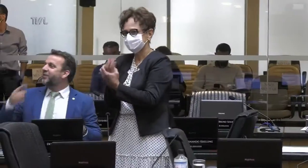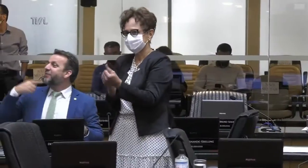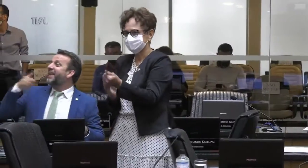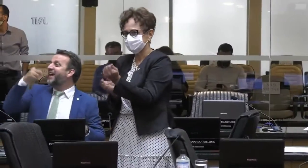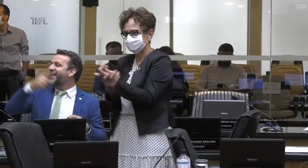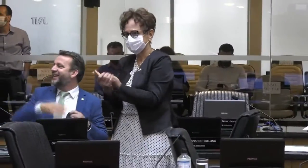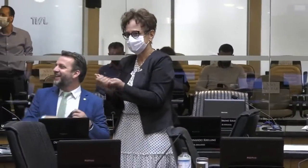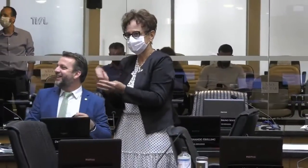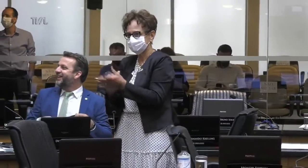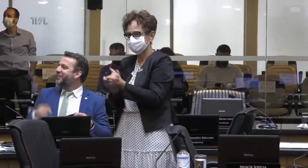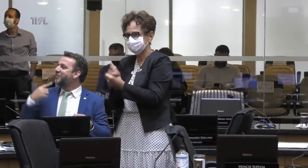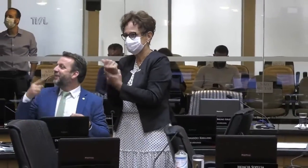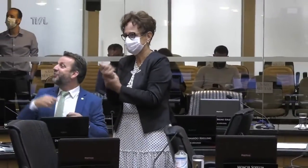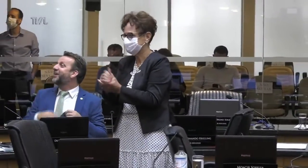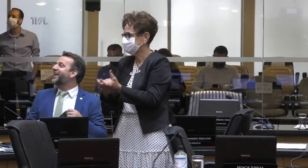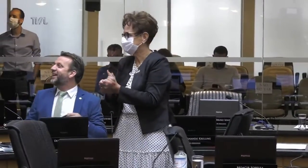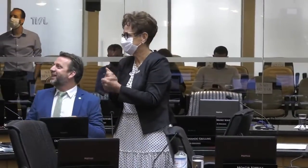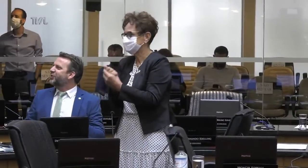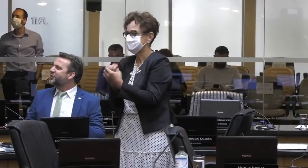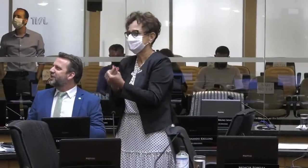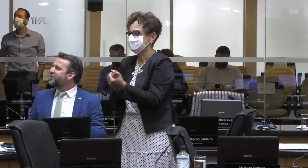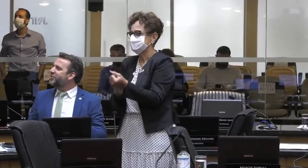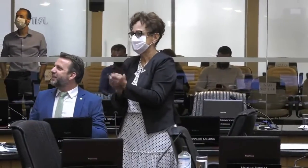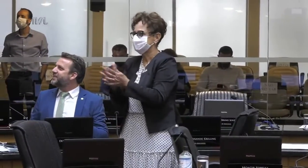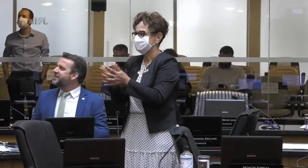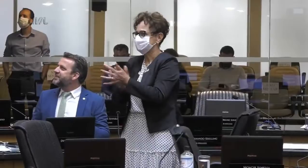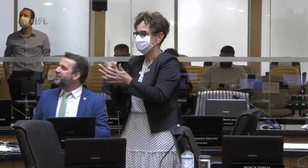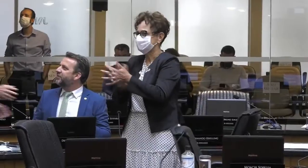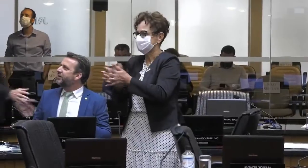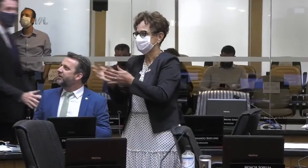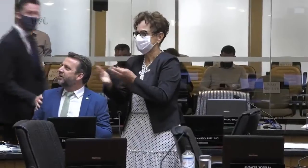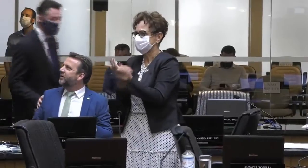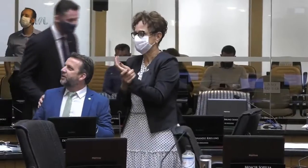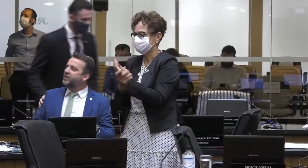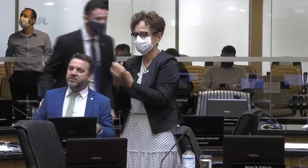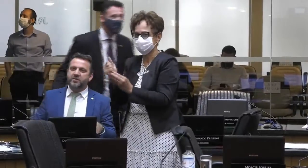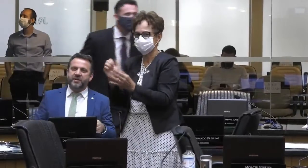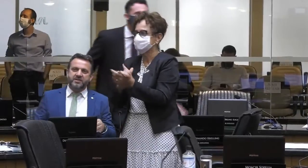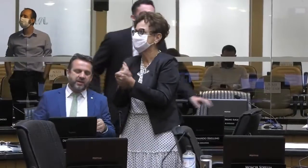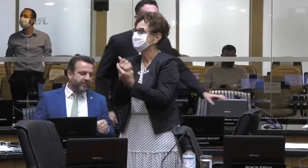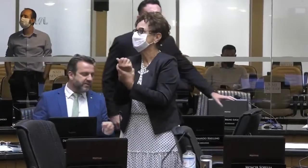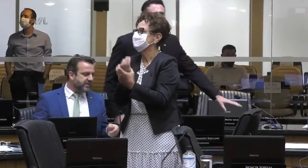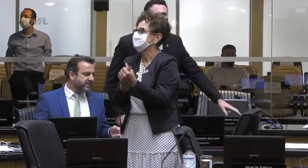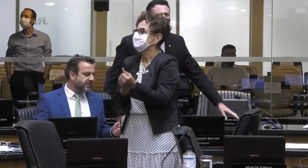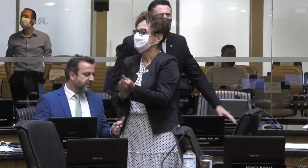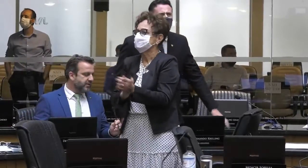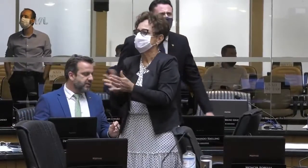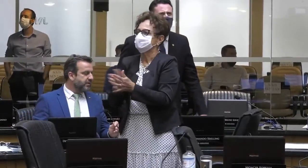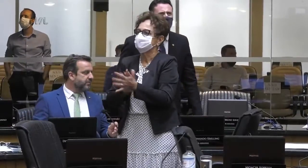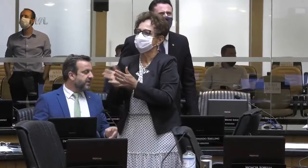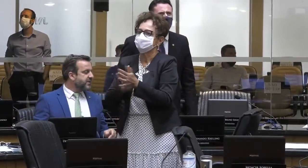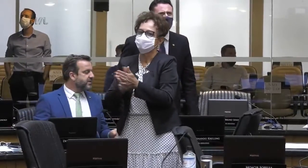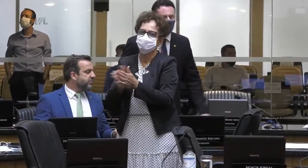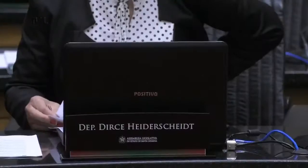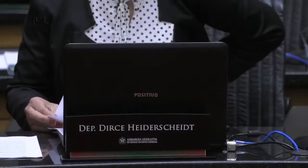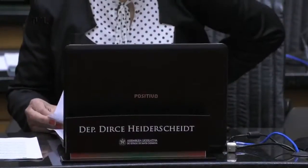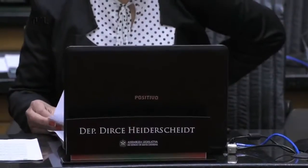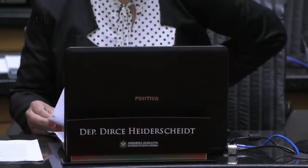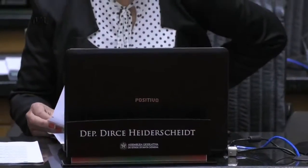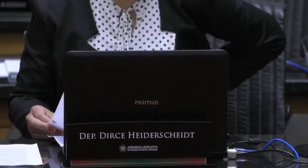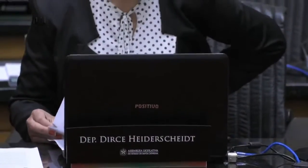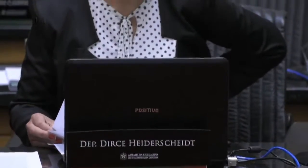Dirce Heiderscheit mora em Palhoça é assistente social e se destaca pelo trabalho em favor das mulheres